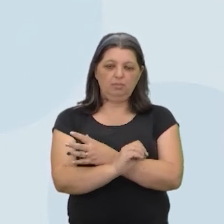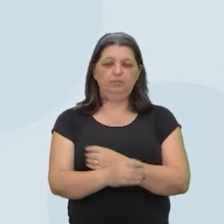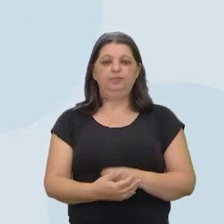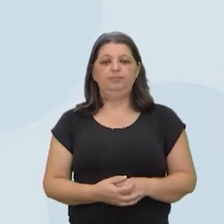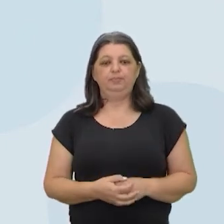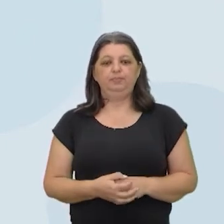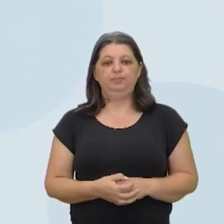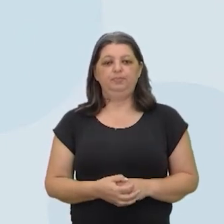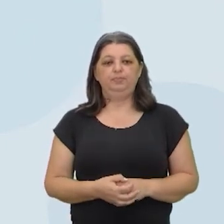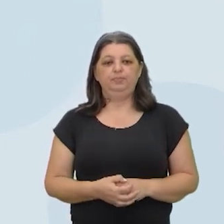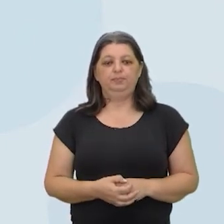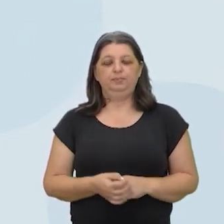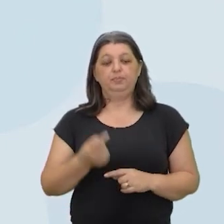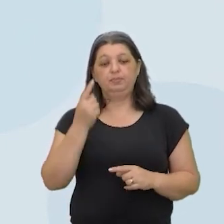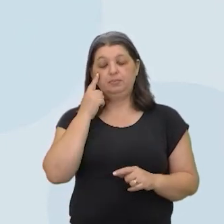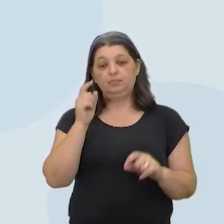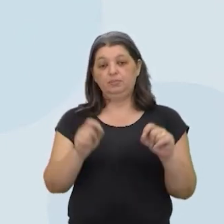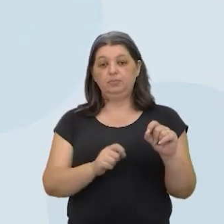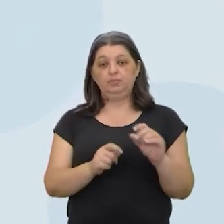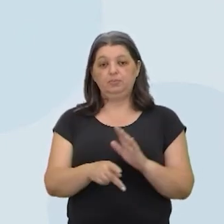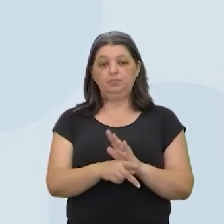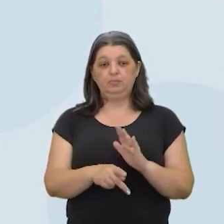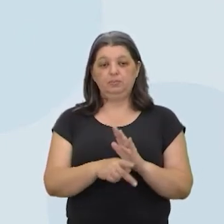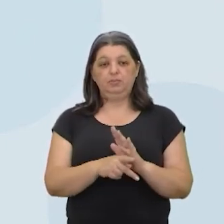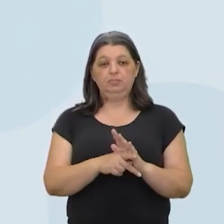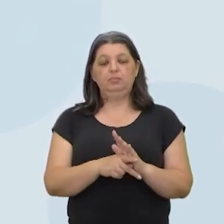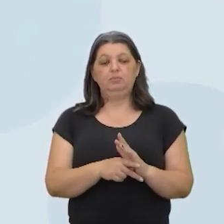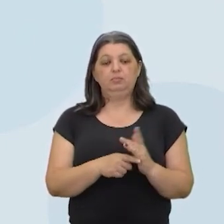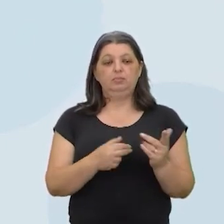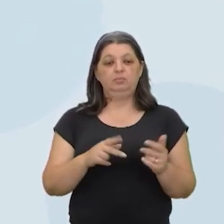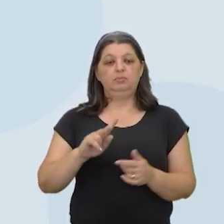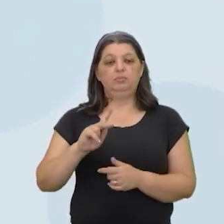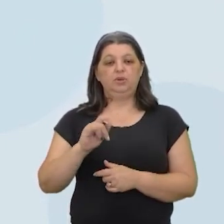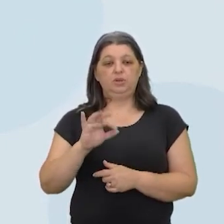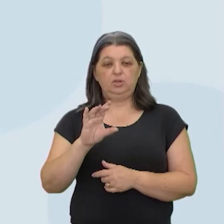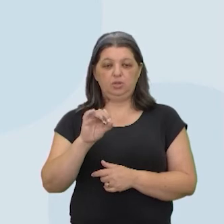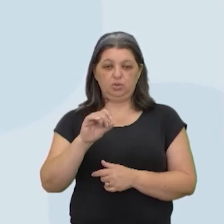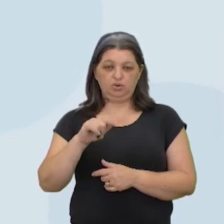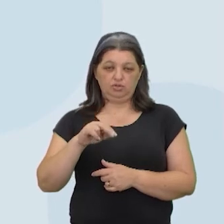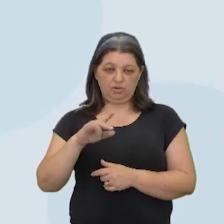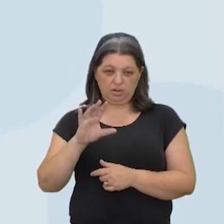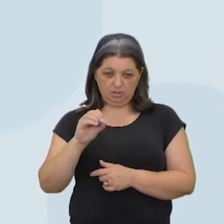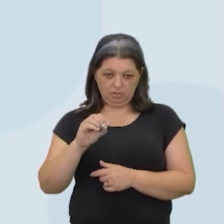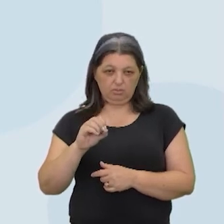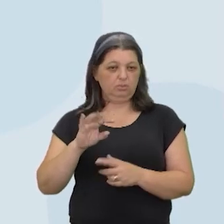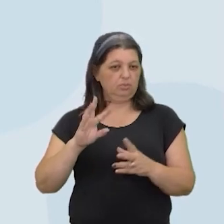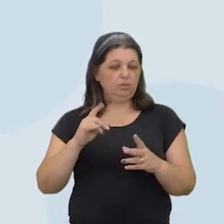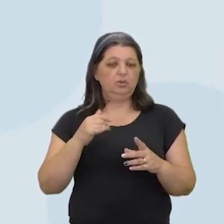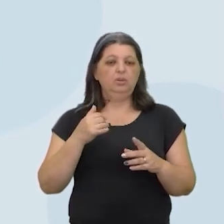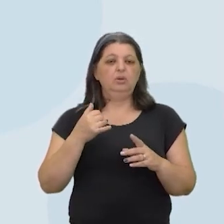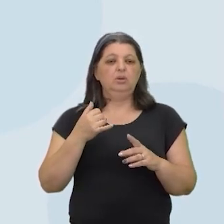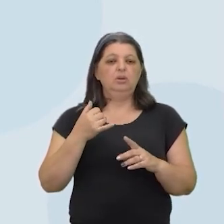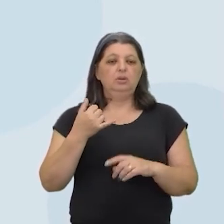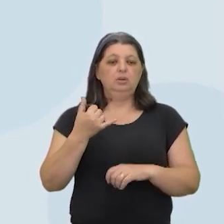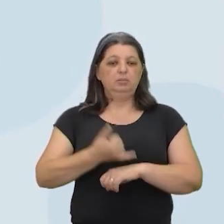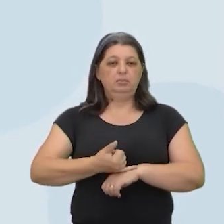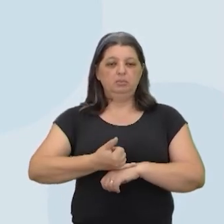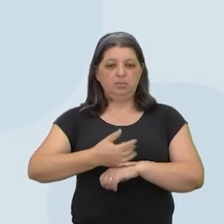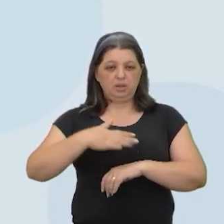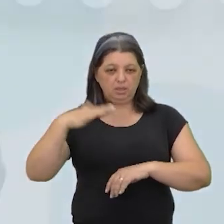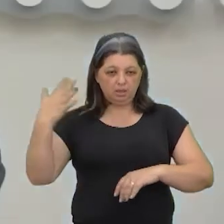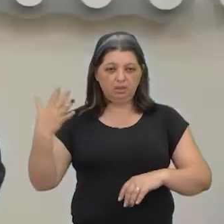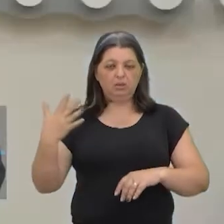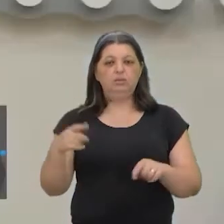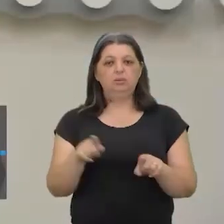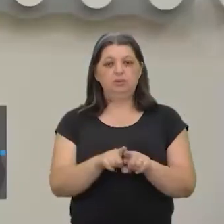Quais são os elementos da natureza envolvidos? O hidrogênio, todos os metais e os ametais. Então, só vai